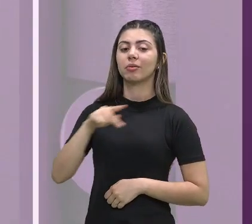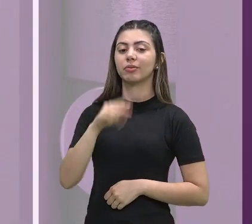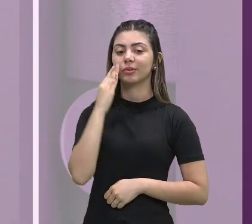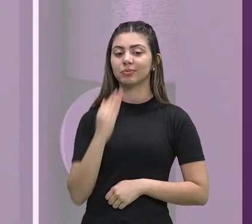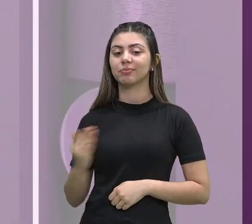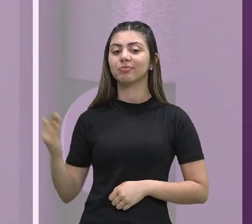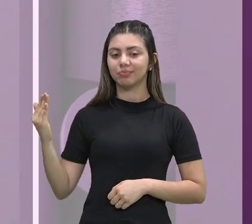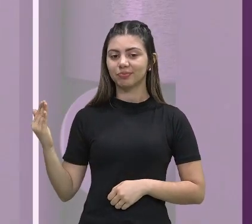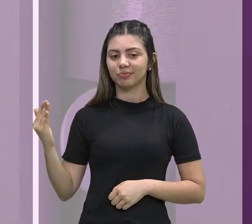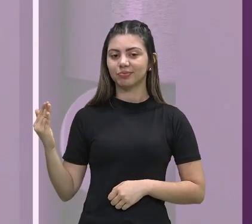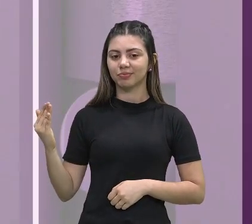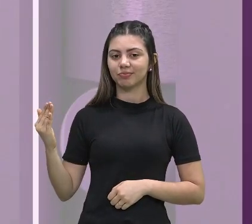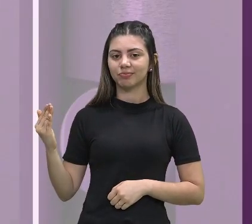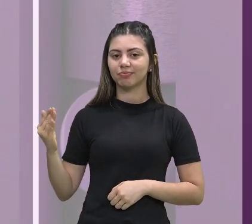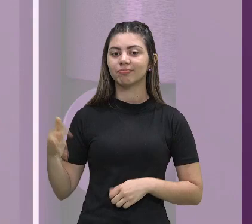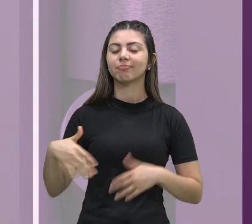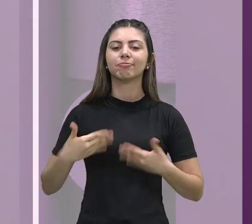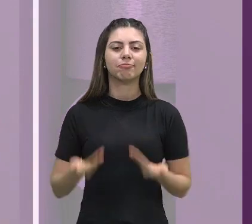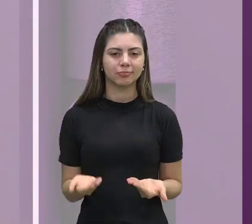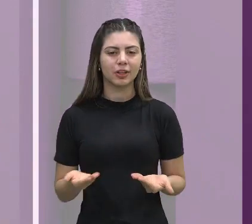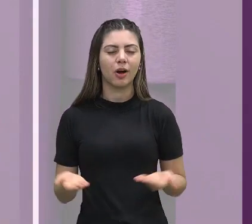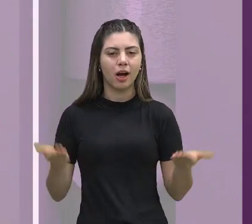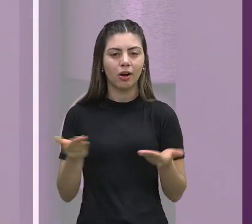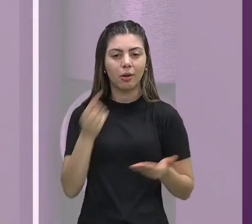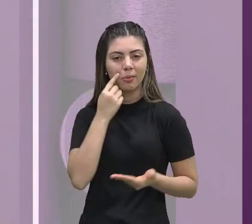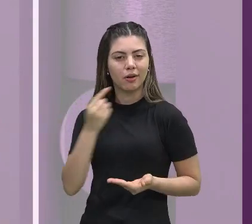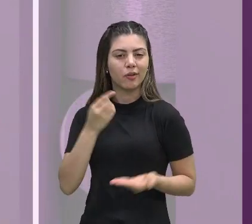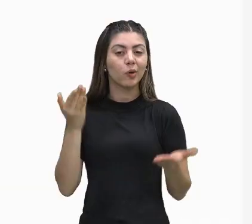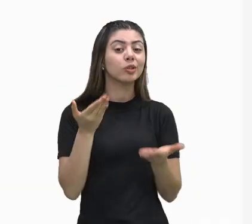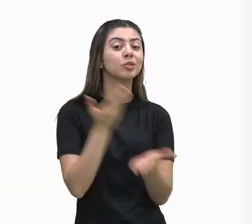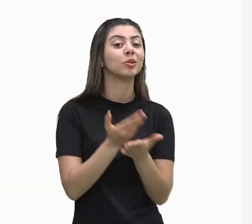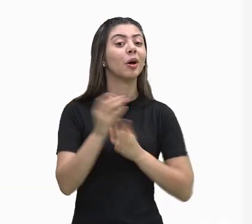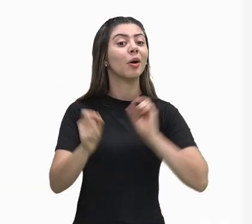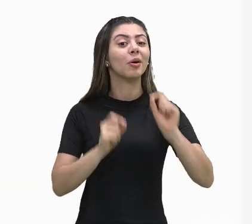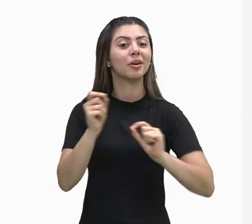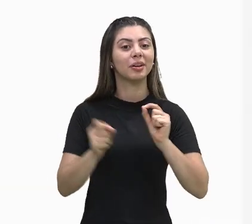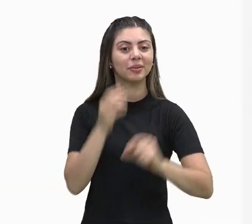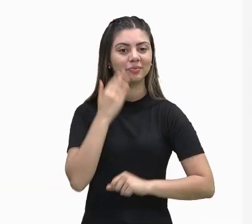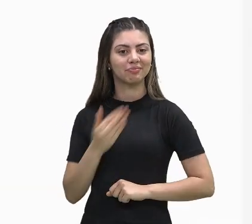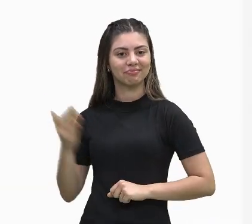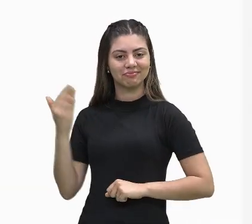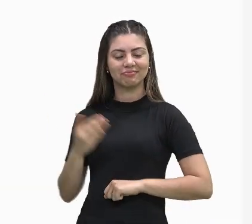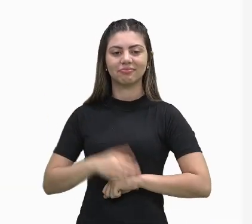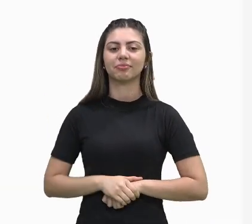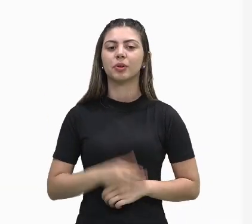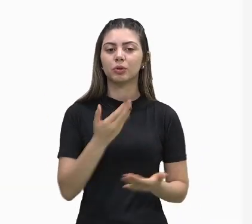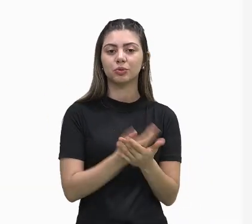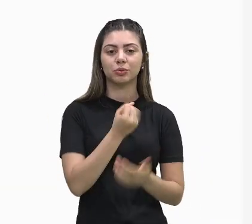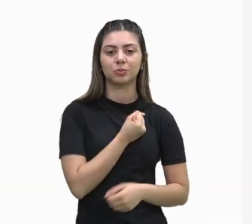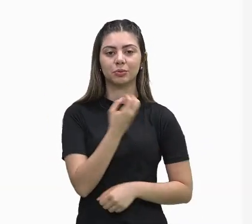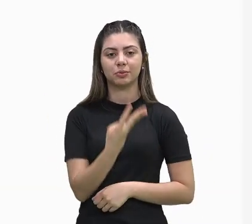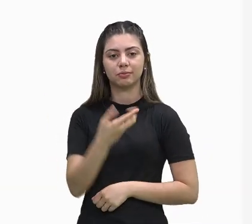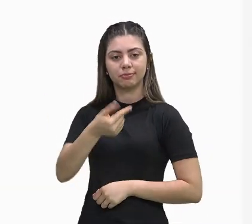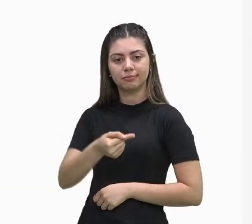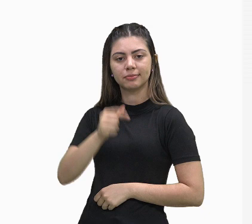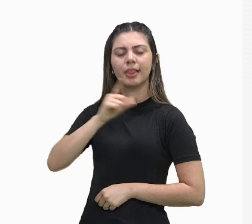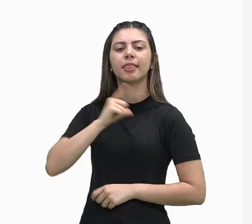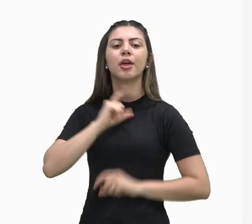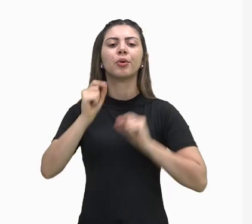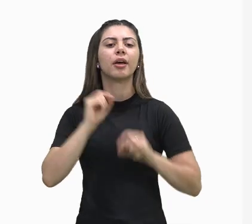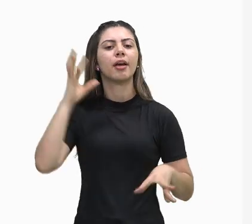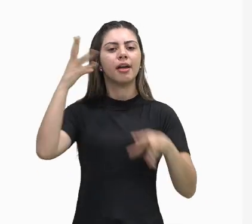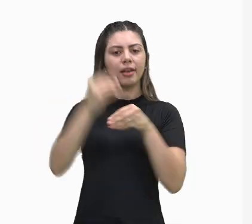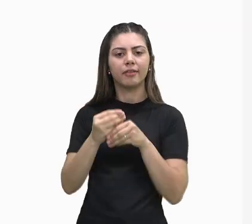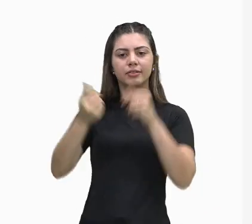professor Emerson Marão e vamos ver o que temos paraa nossa aula de hoje a aula de número 47 traz aí a nossa